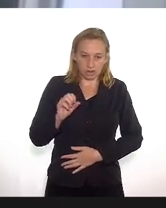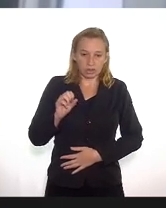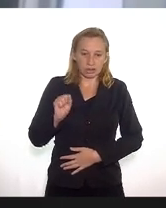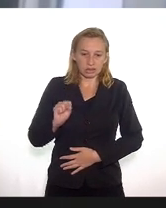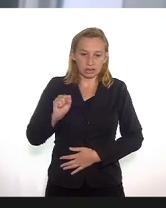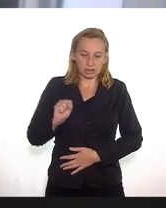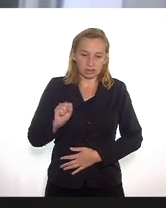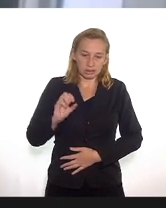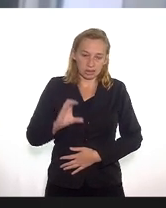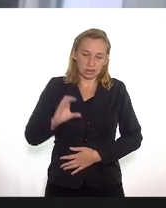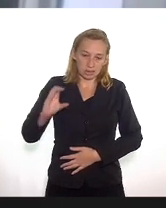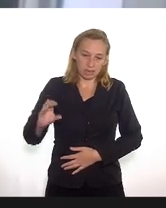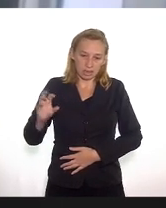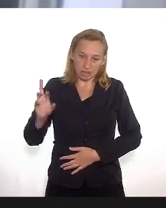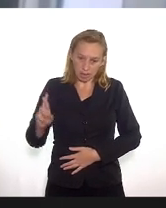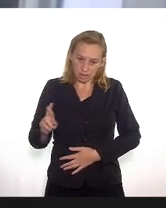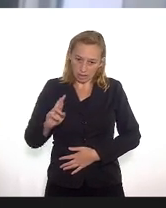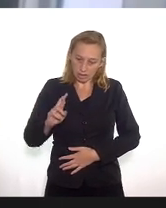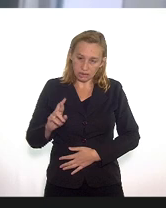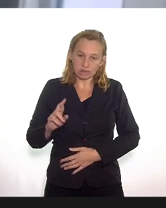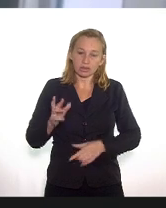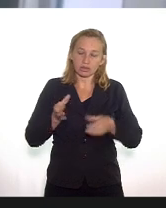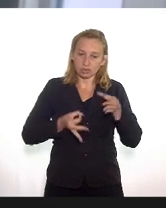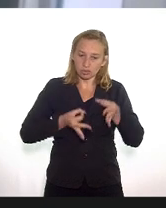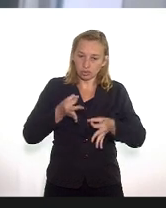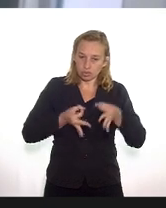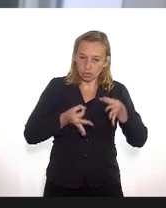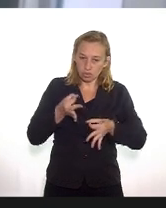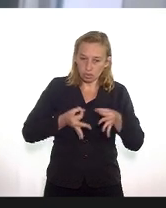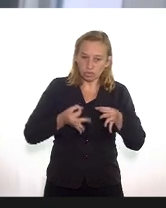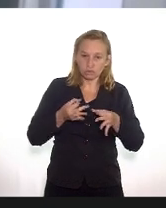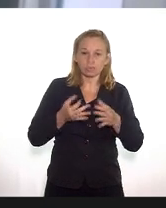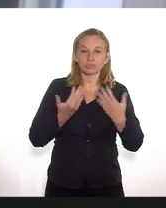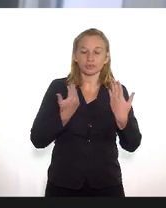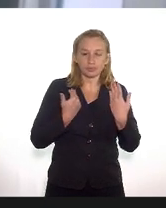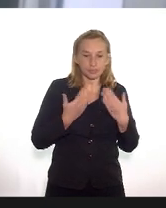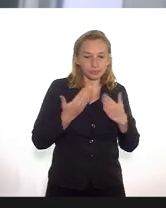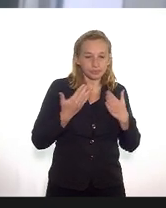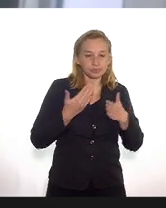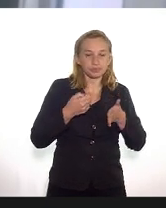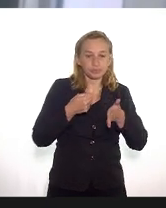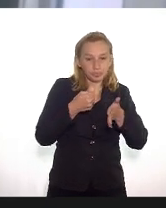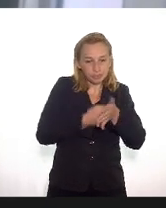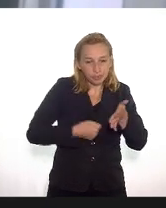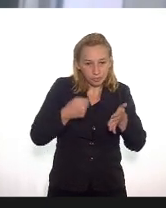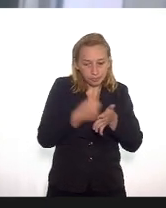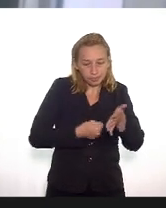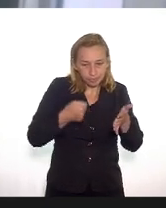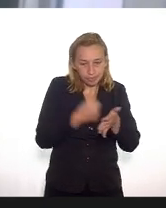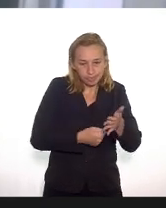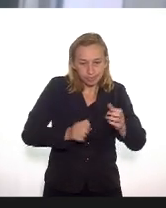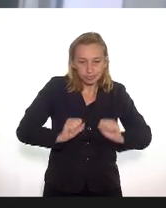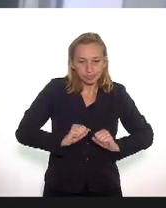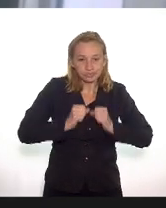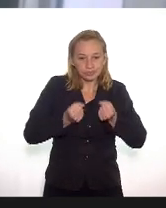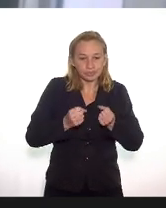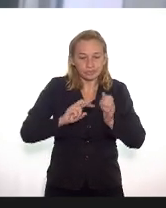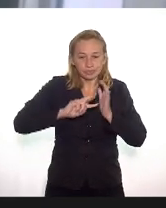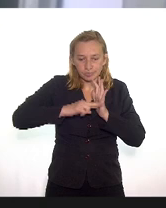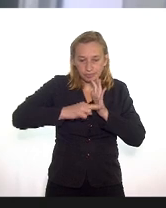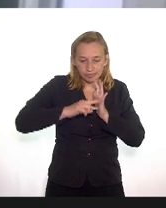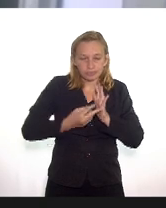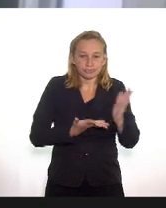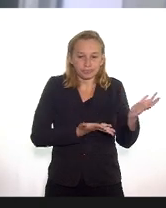CCERJ na Justiça. Cumprimento aí a luta e a determinação do sindicato, do